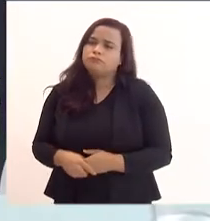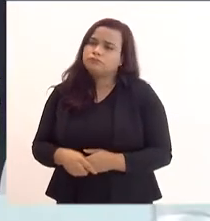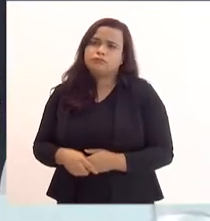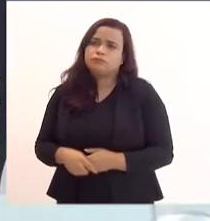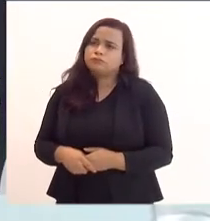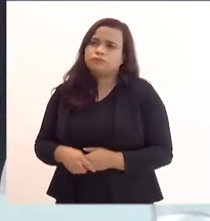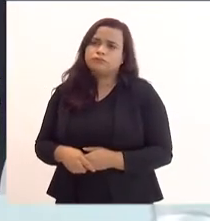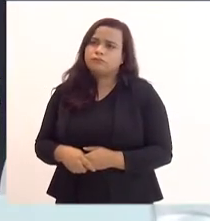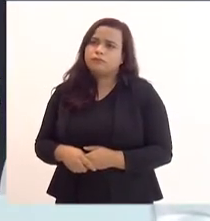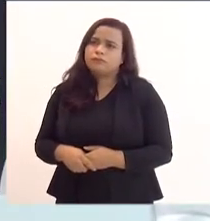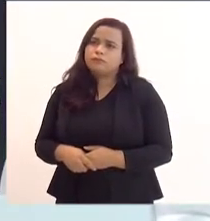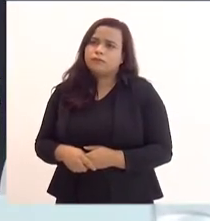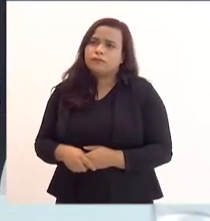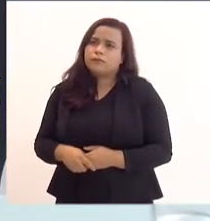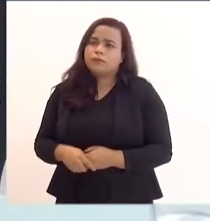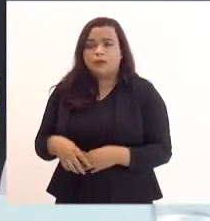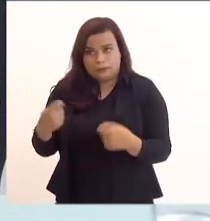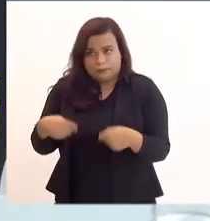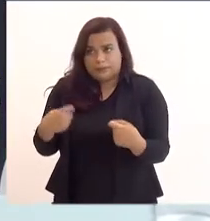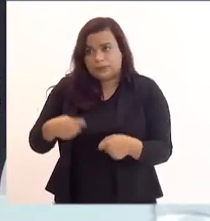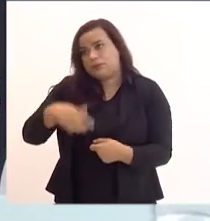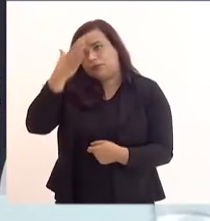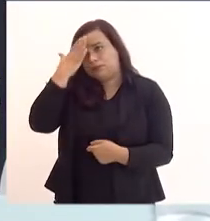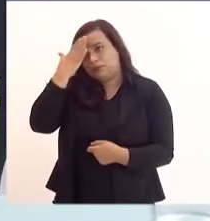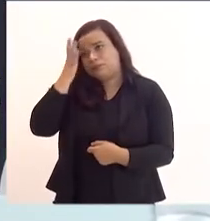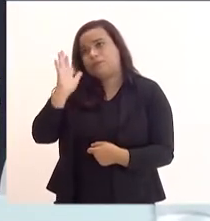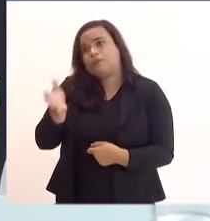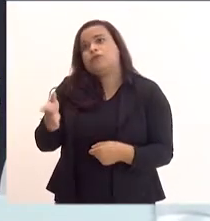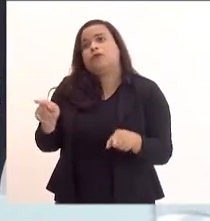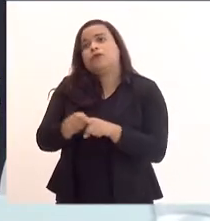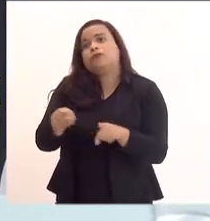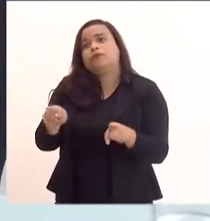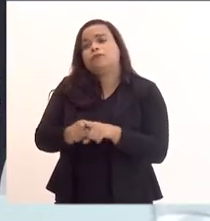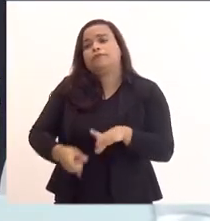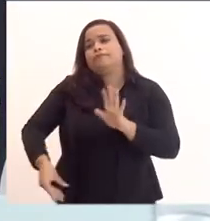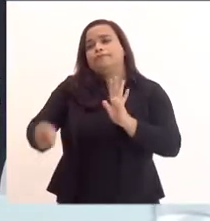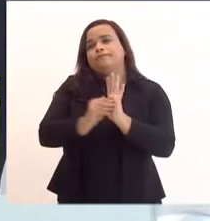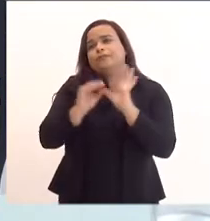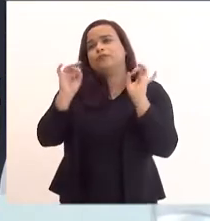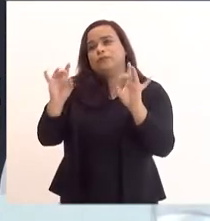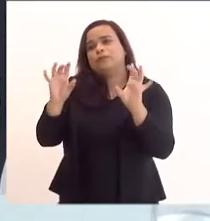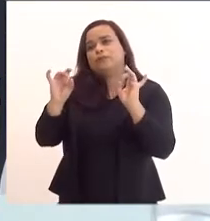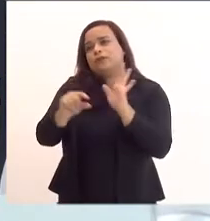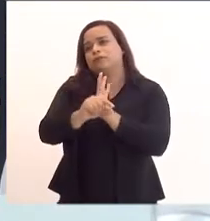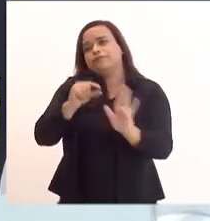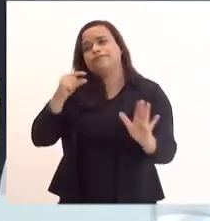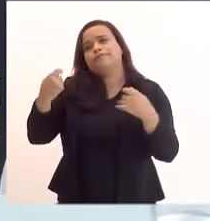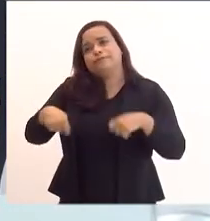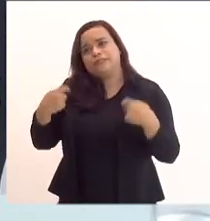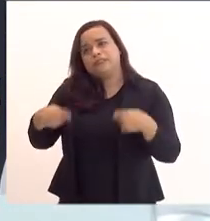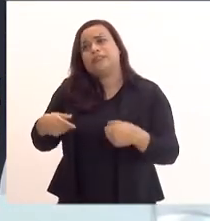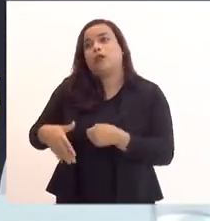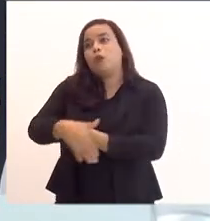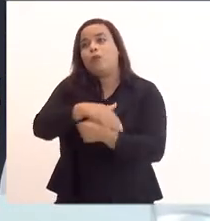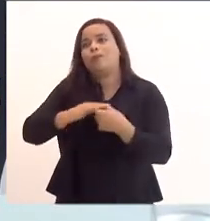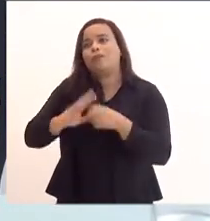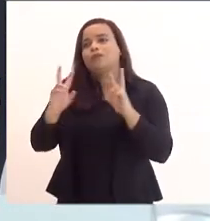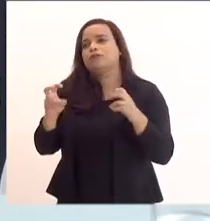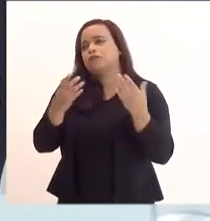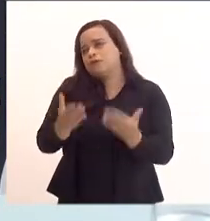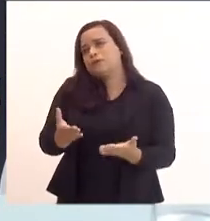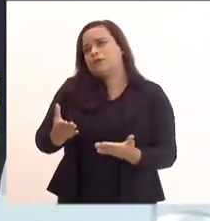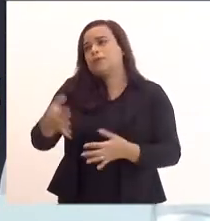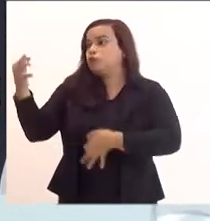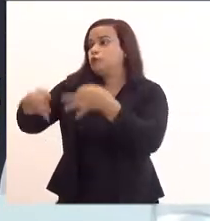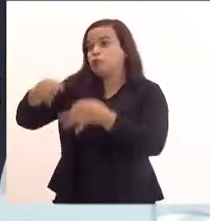gente ter até já ter que ter quase uma dotação especial para cobrir isso. Então, a decisão do juiz